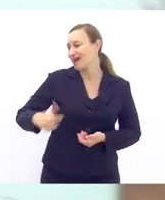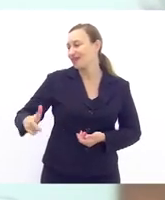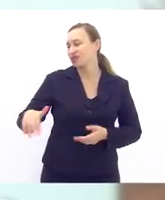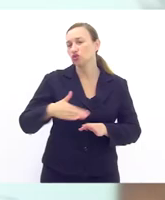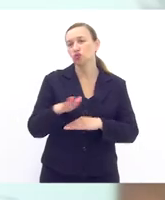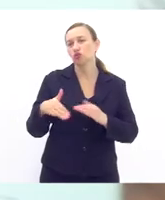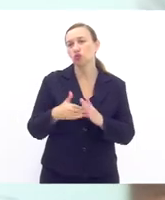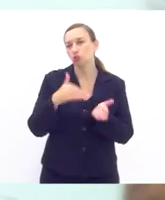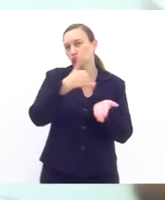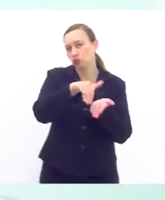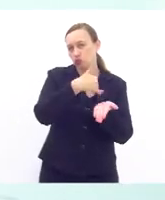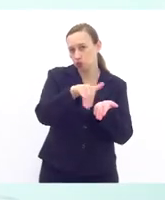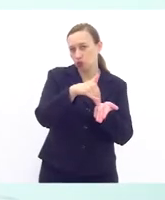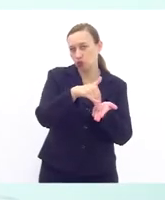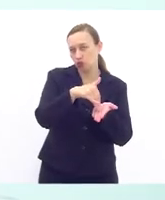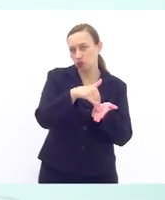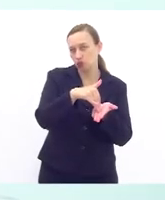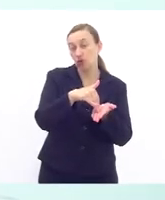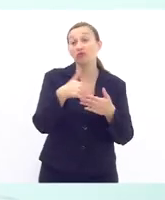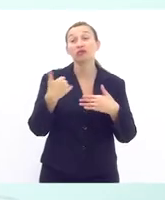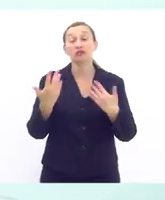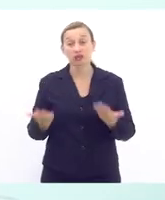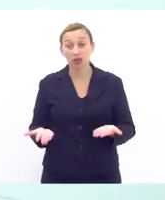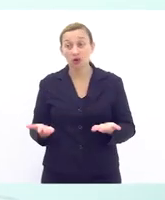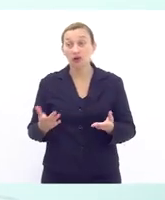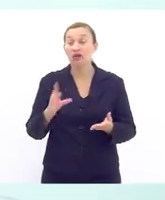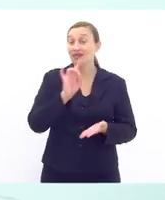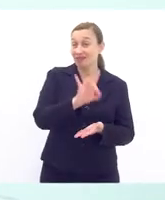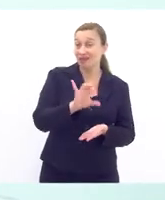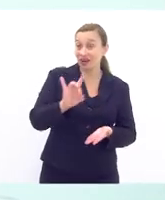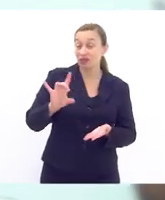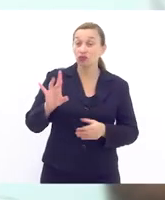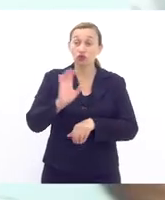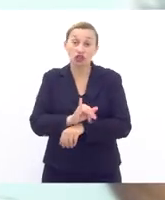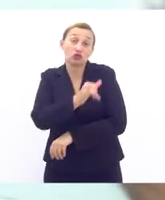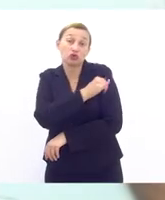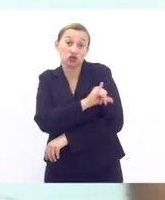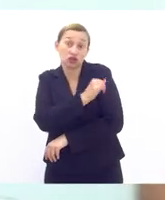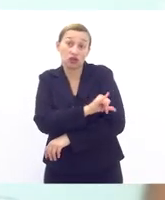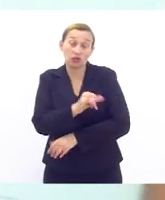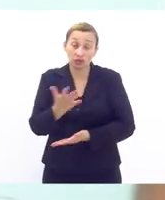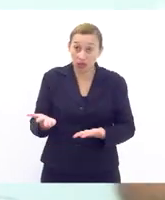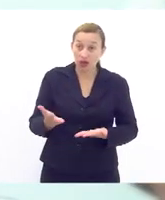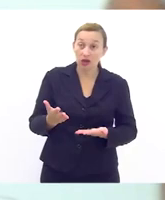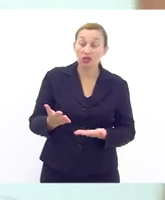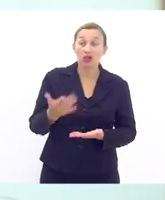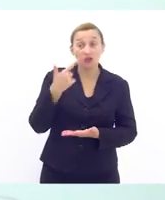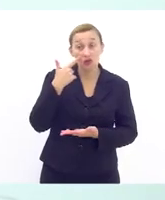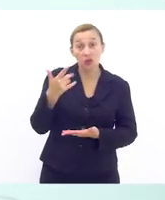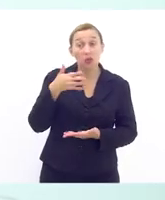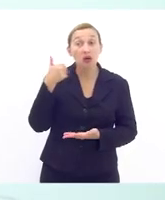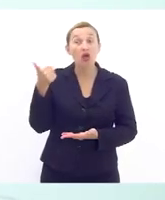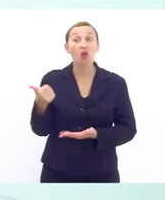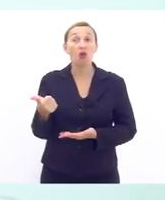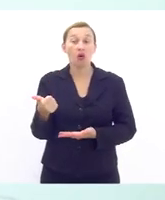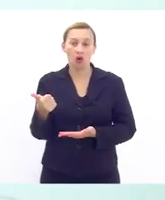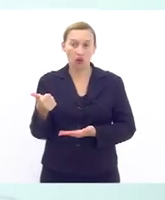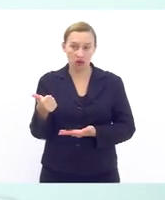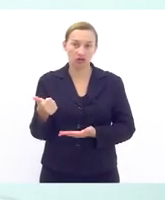as secretarias em todas as autarquias enfim em cada ano antes do Estado do Rio de Janeiro que a gente vem tendo uma melhora